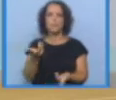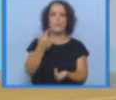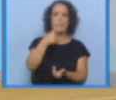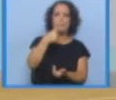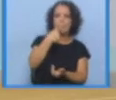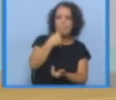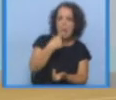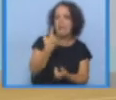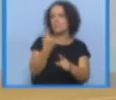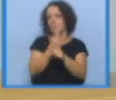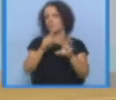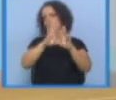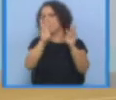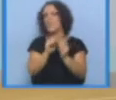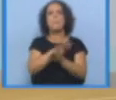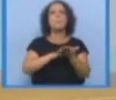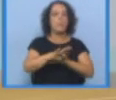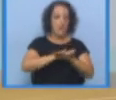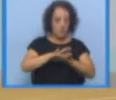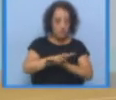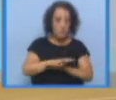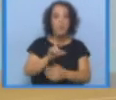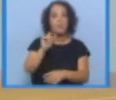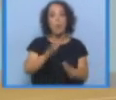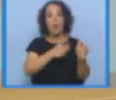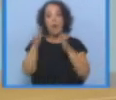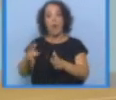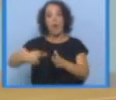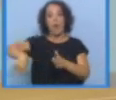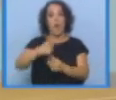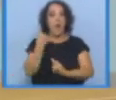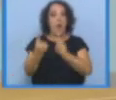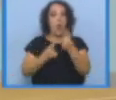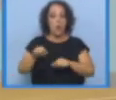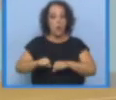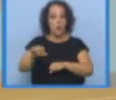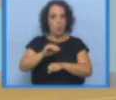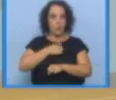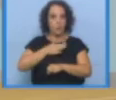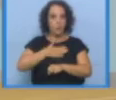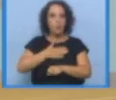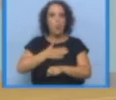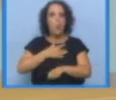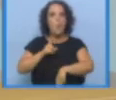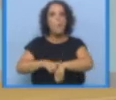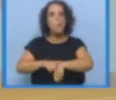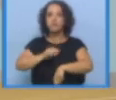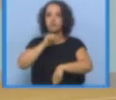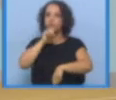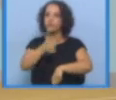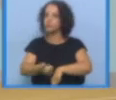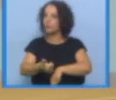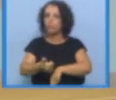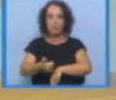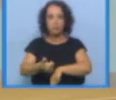básicos, ou os próprios comerciantes têm muita dificuldade em fazê-lo, em alguns casos não conseguirão fazê-lo a tempo e, portanto,